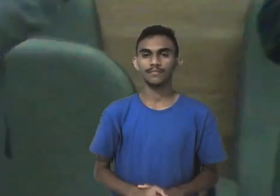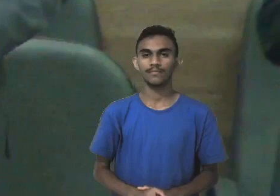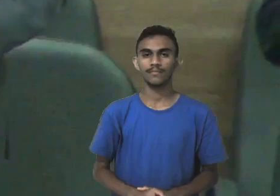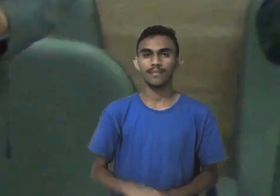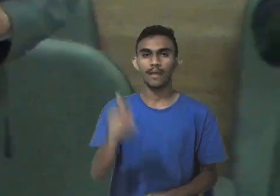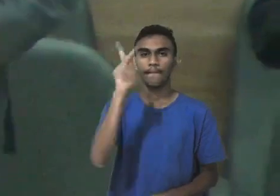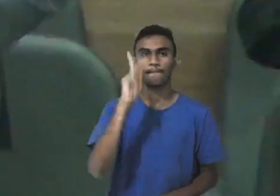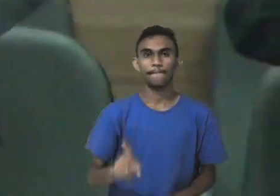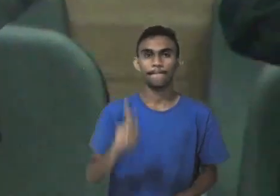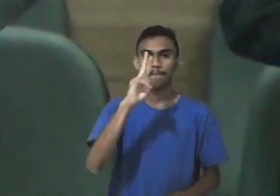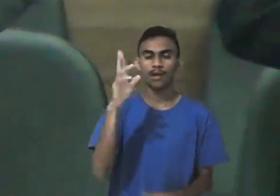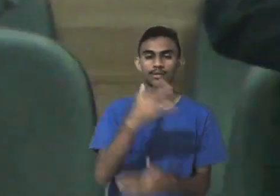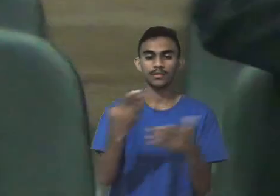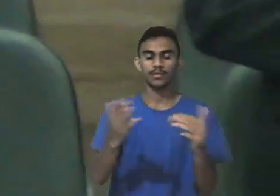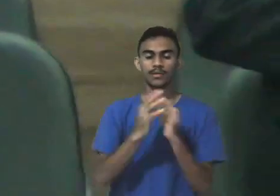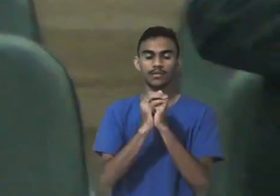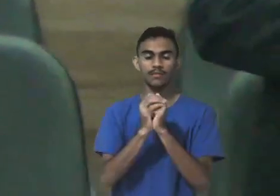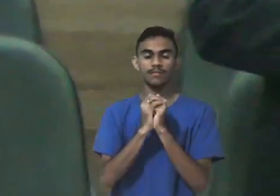Cumprimento a amada igreja com a paz do Senhor.